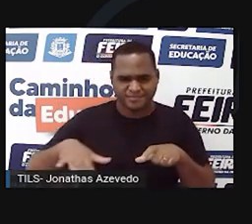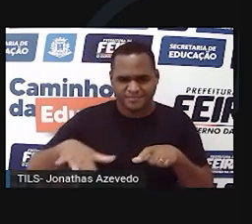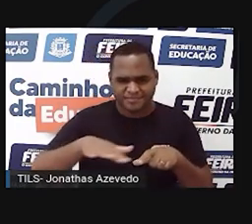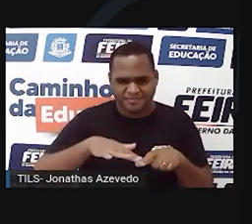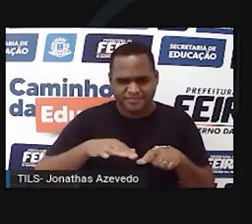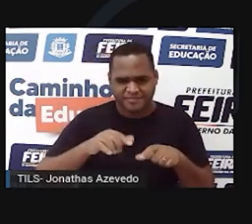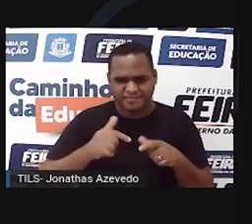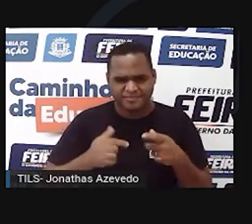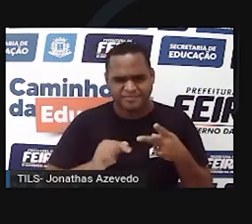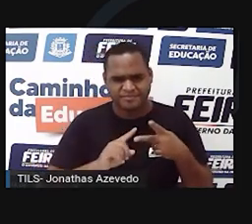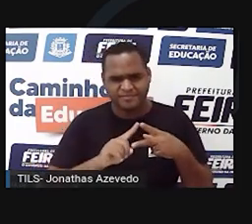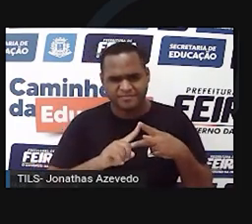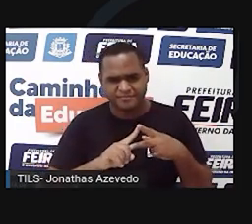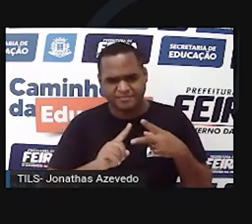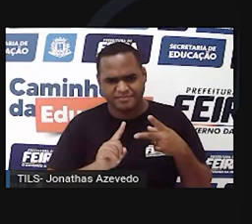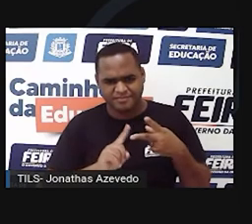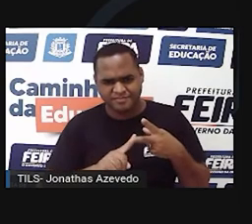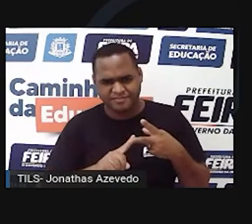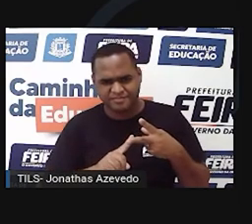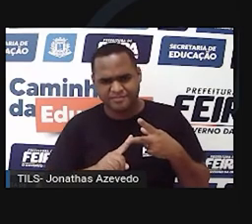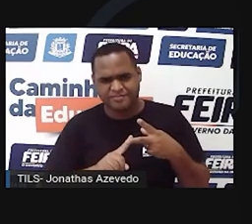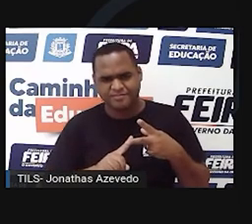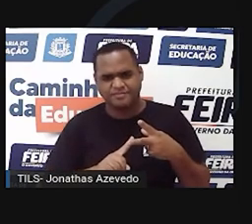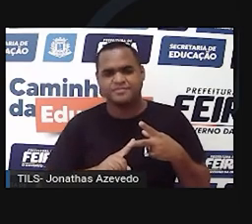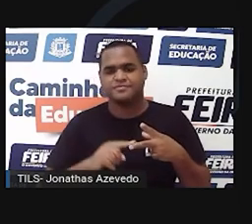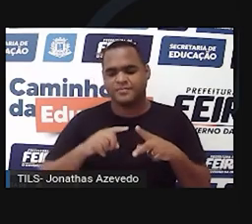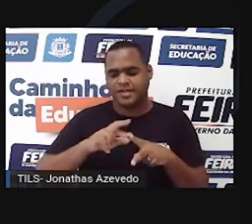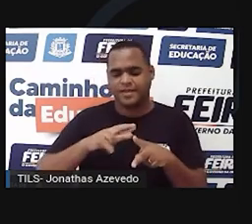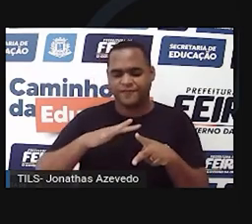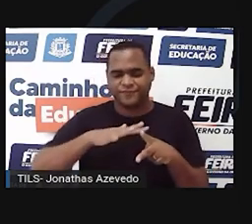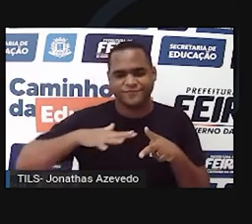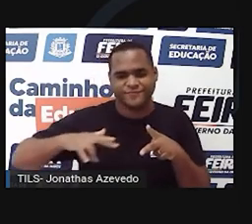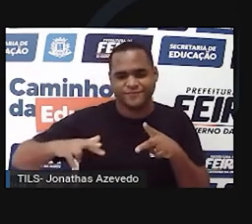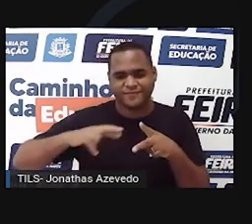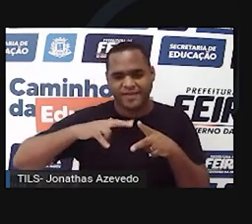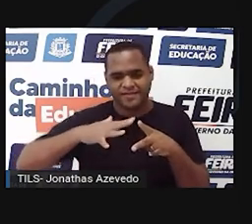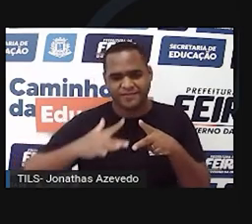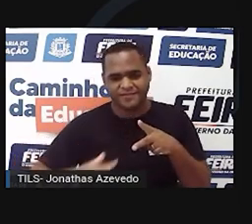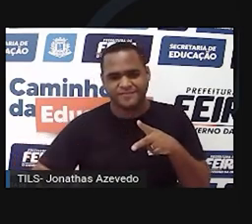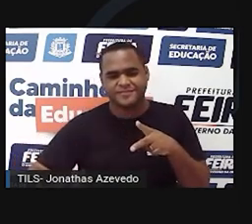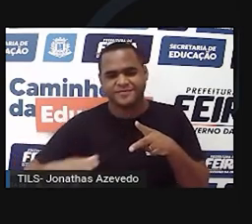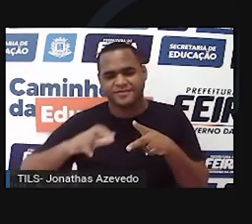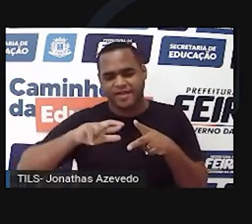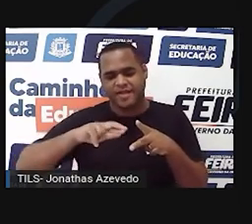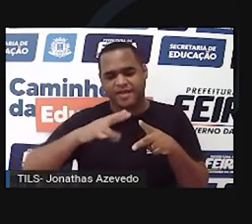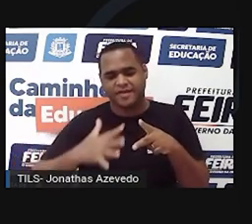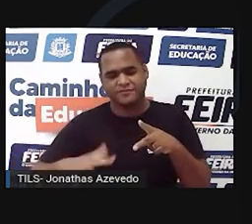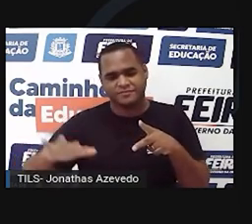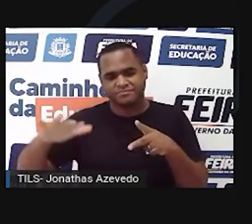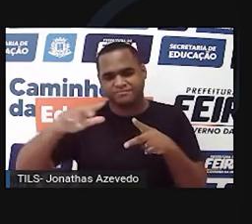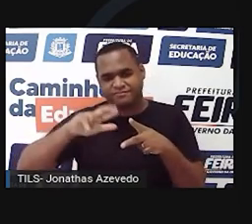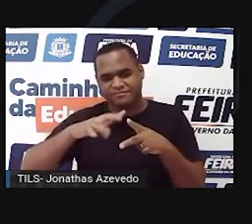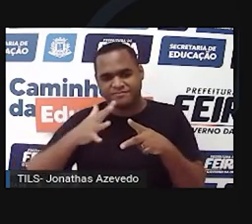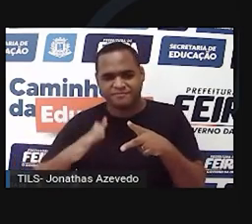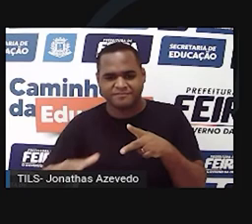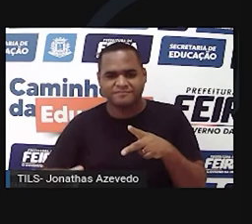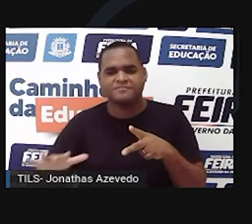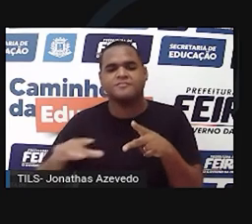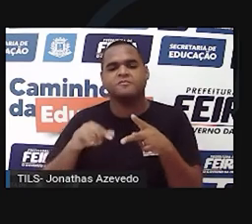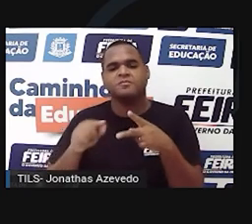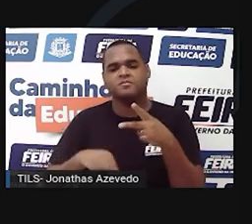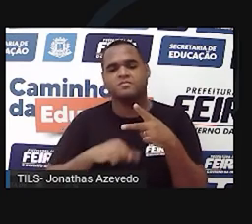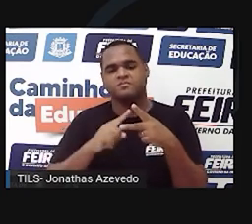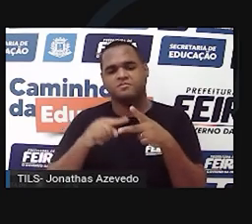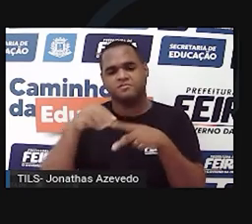marítimas e até mesmo o relevo. Você já percebeu que conforme você vai subindo uma